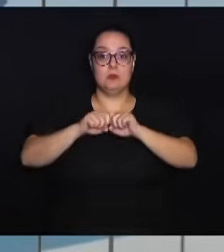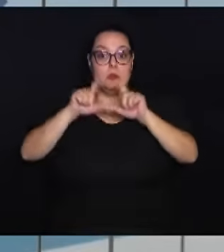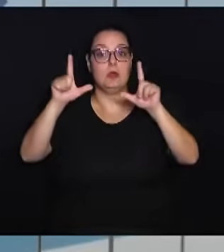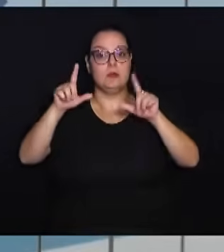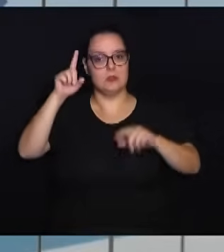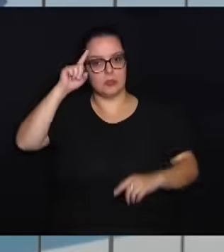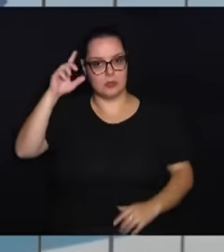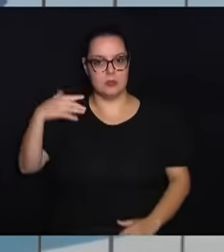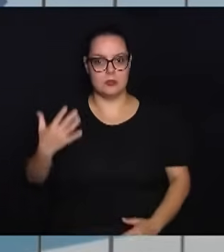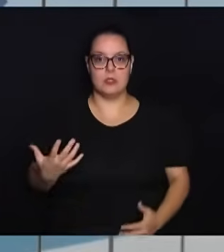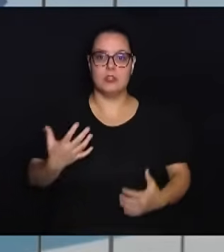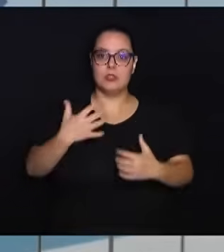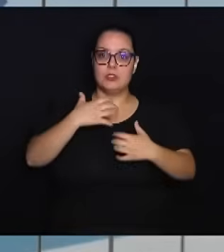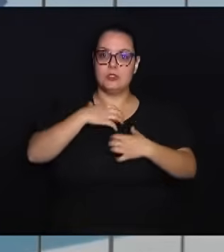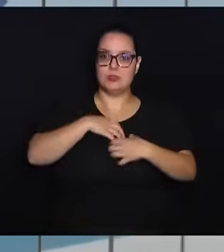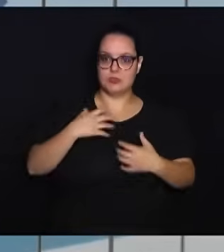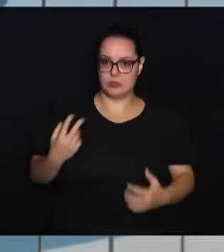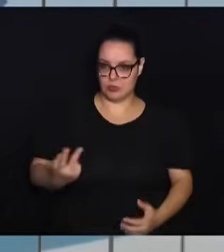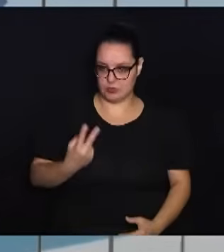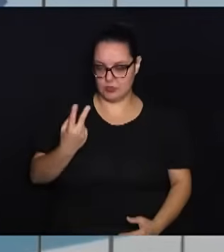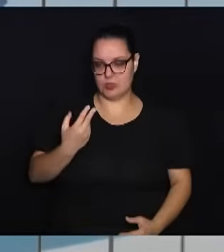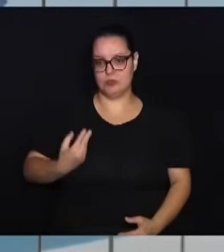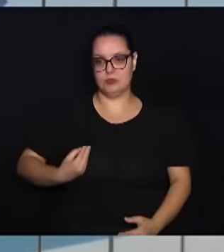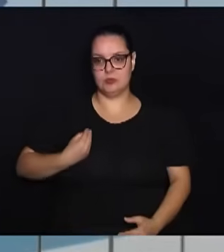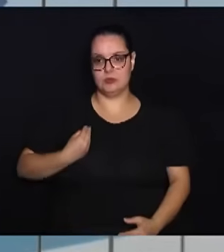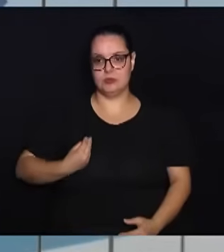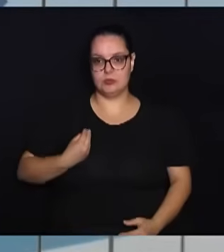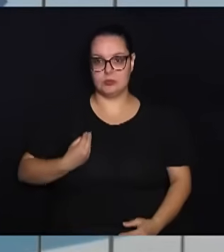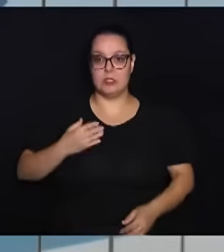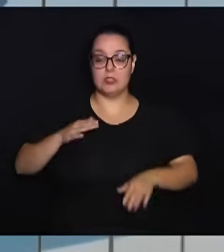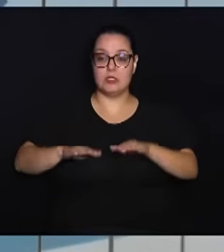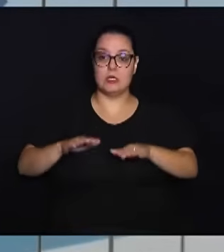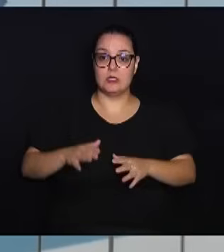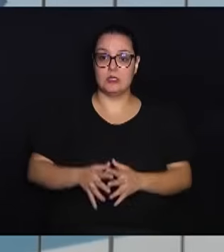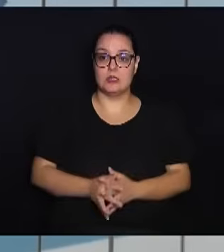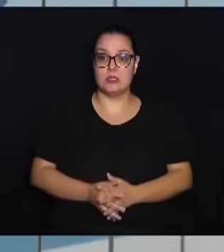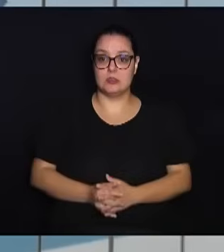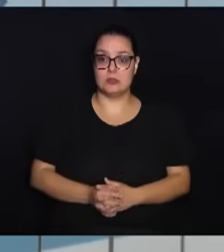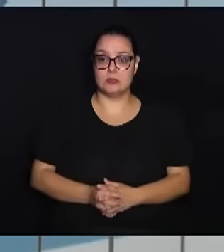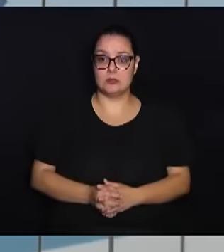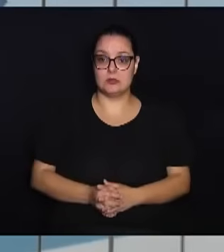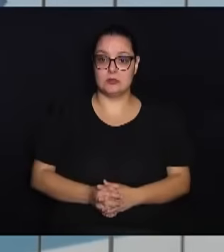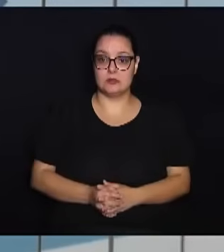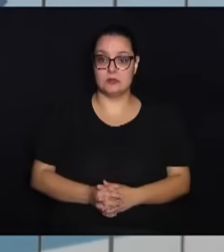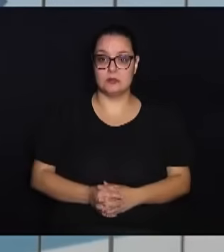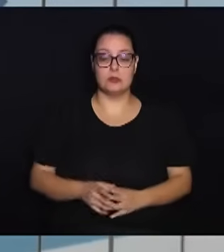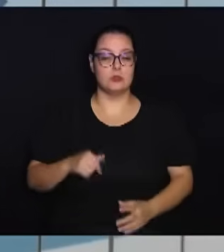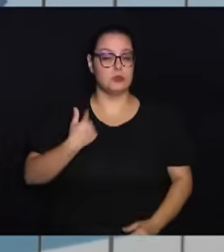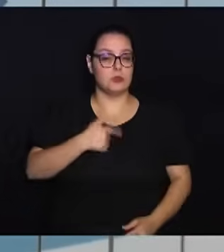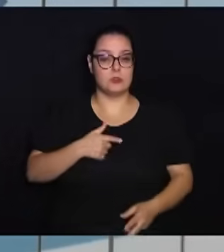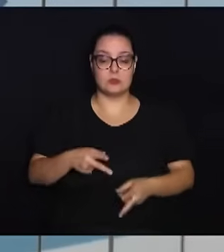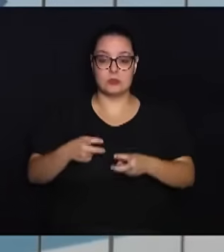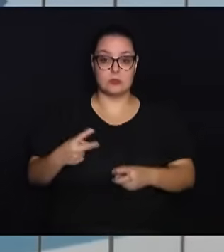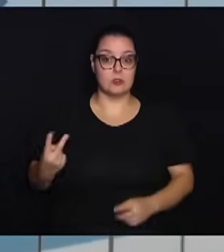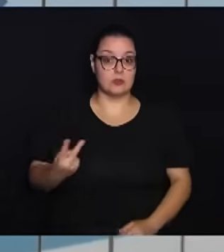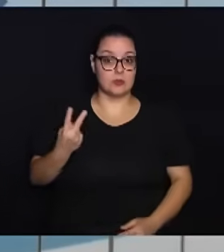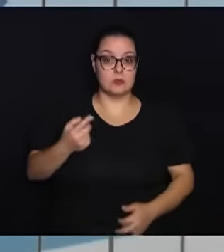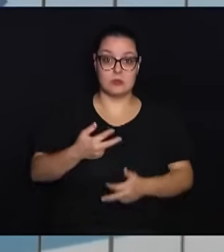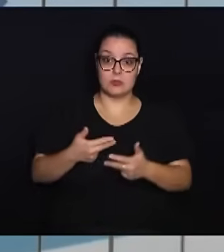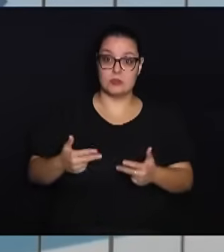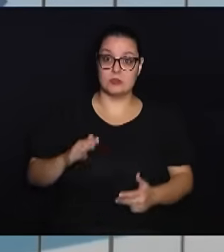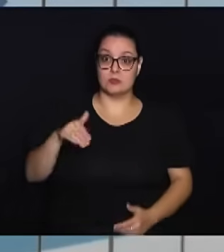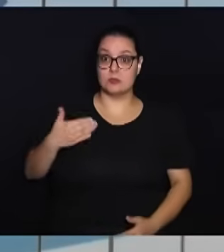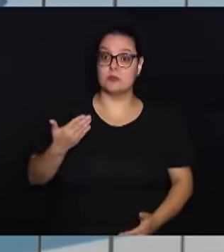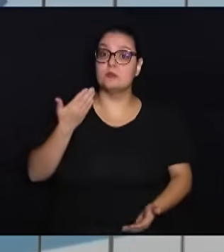você sentir valor na sua vida. Muitas vezes nós só percebemos o valor das coisas quando